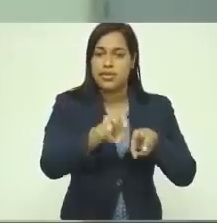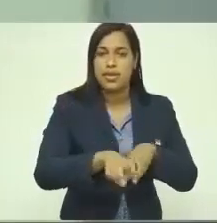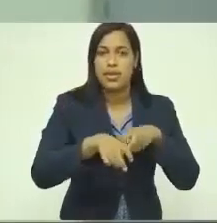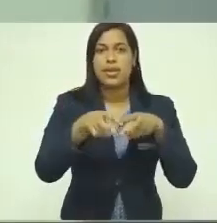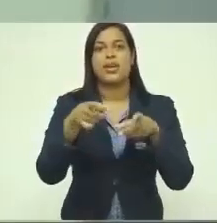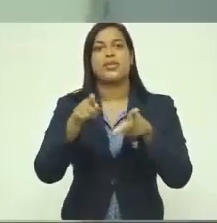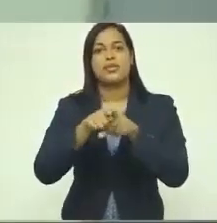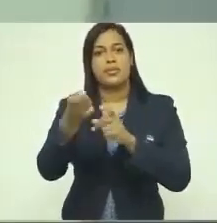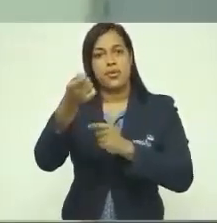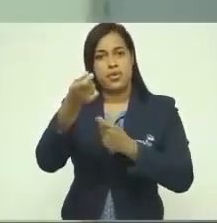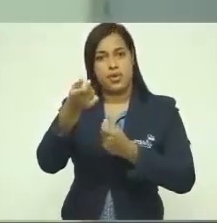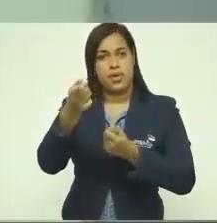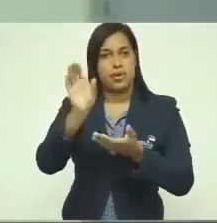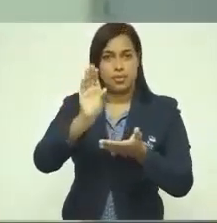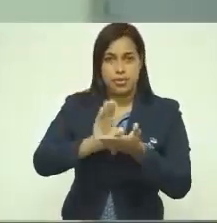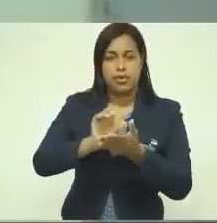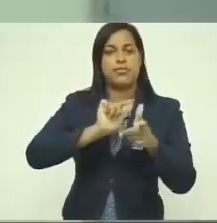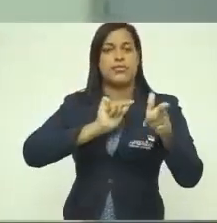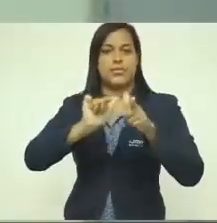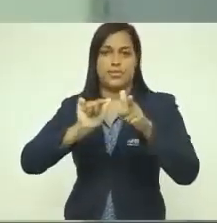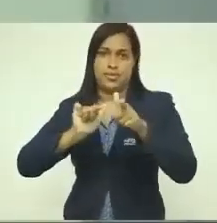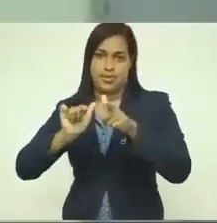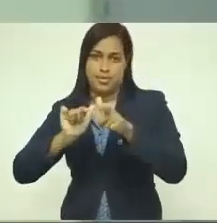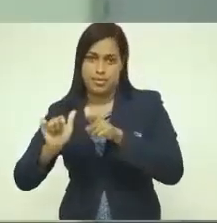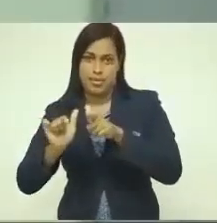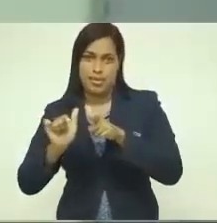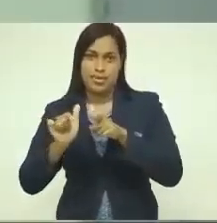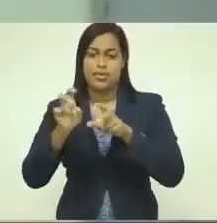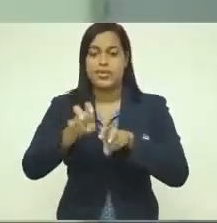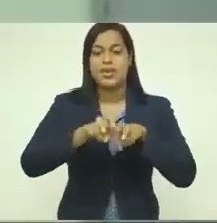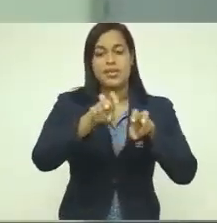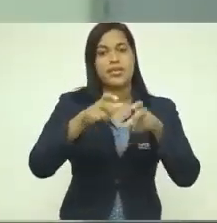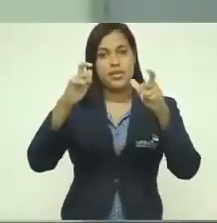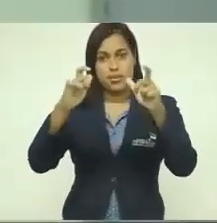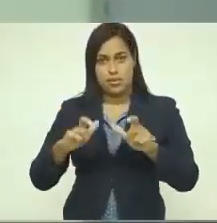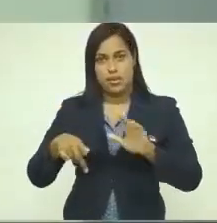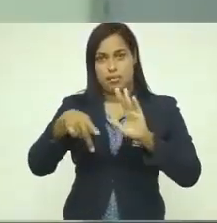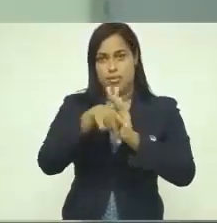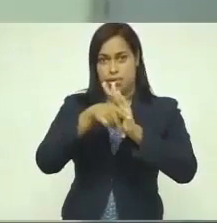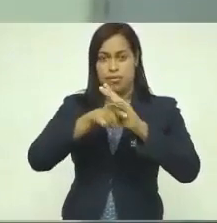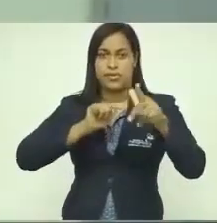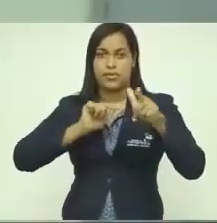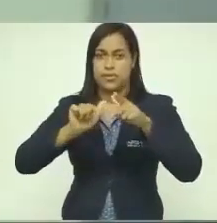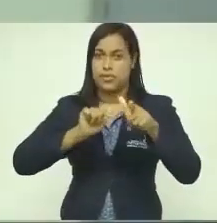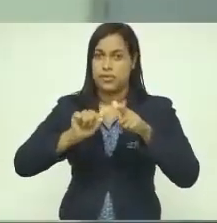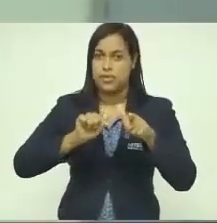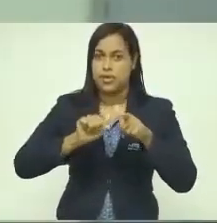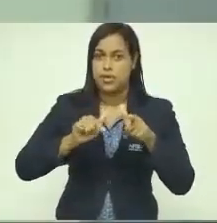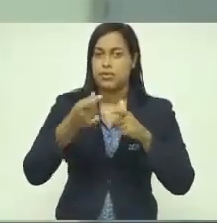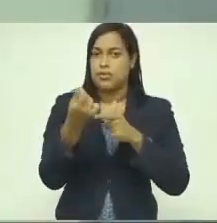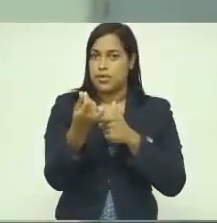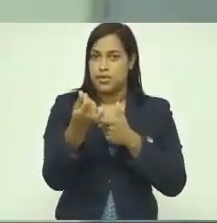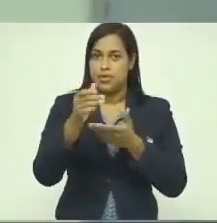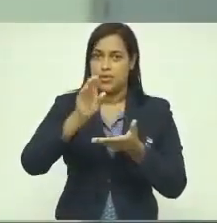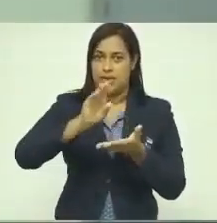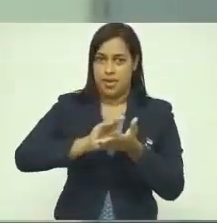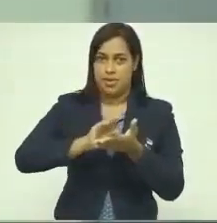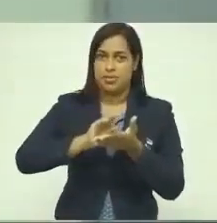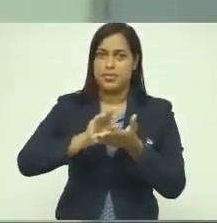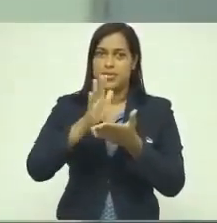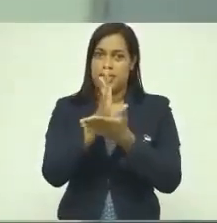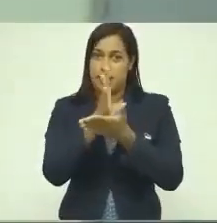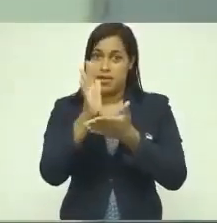o capital e o trabalho, a terra, o espaço físico, o capital,